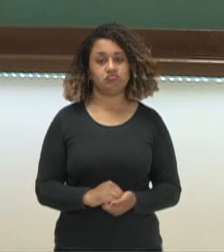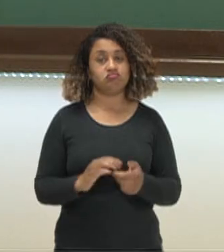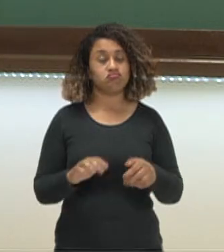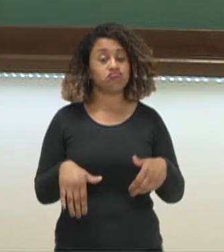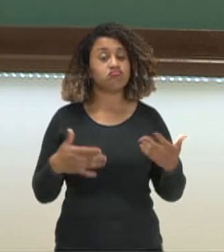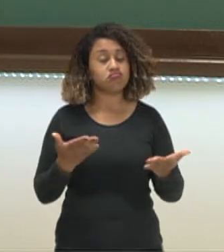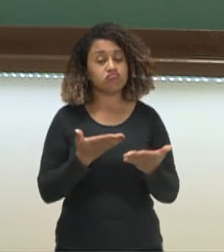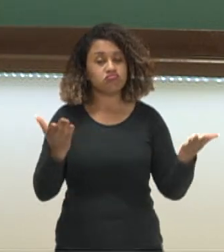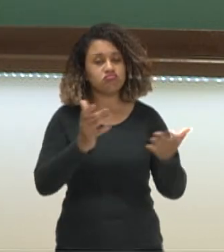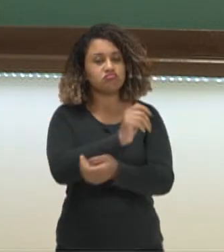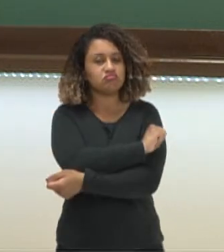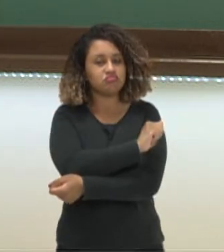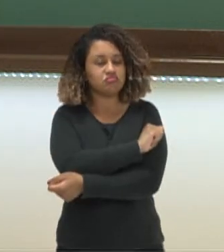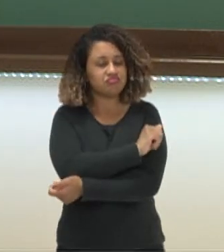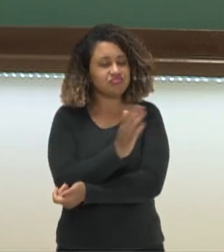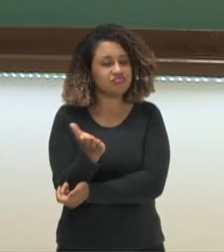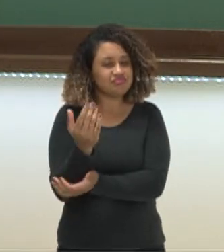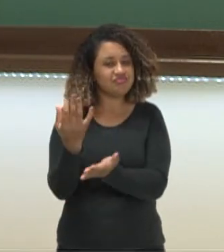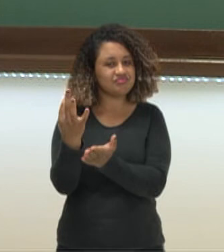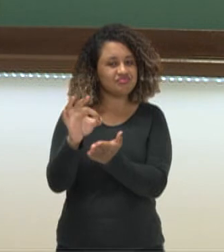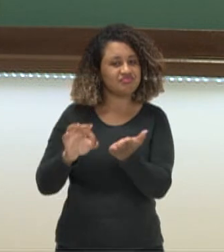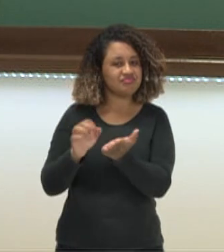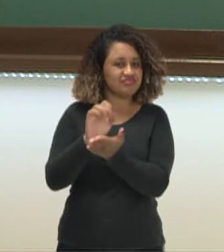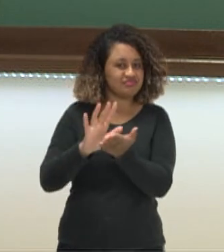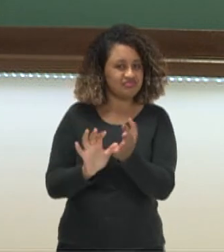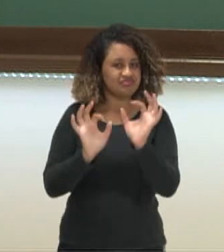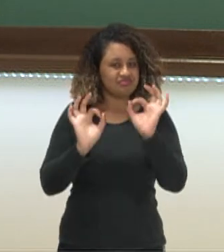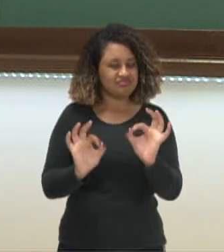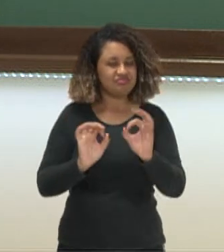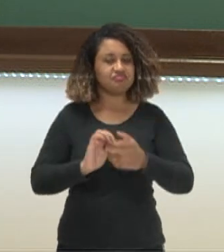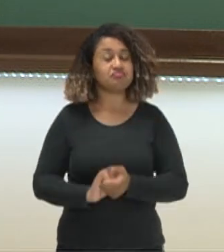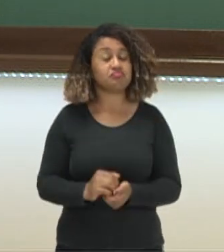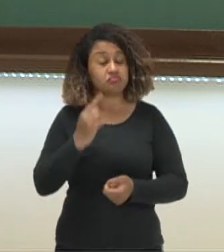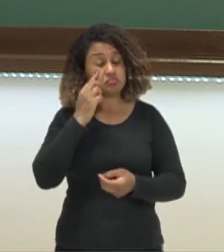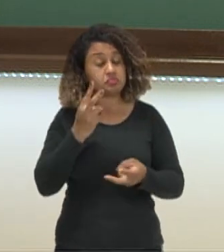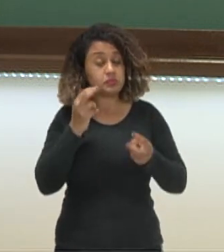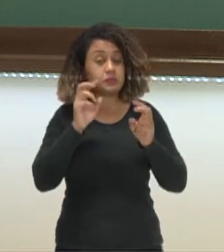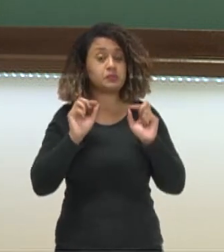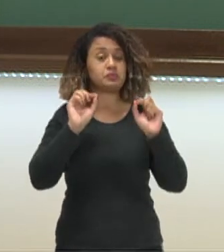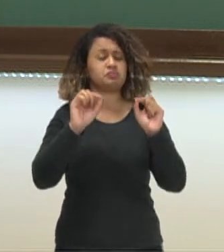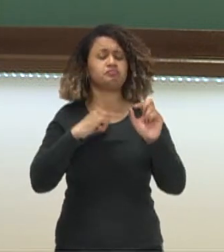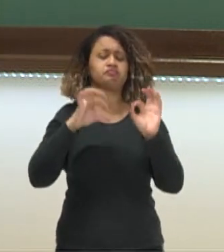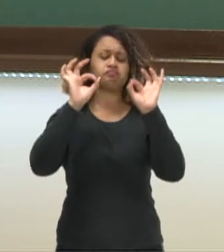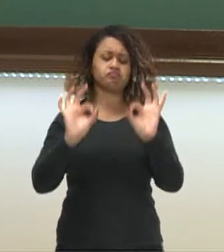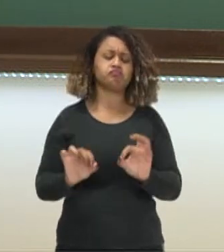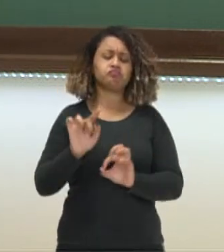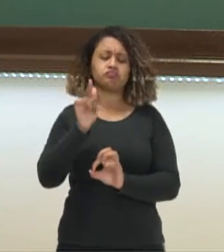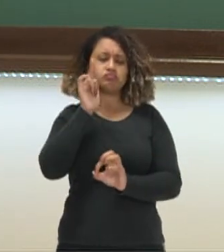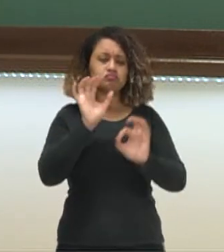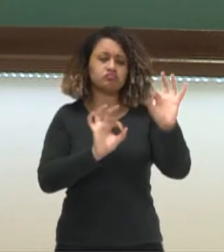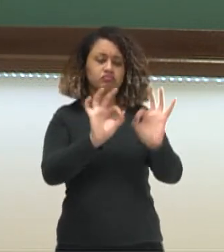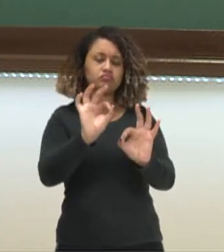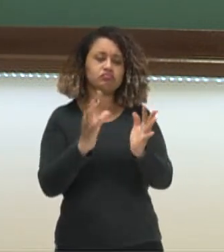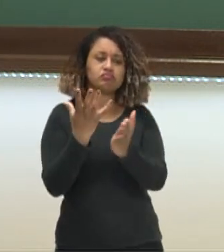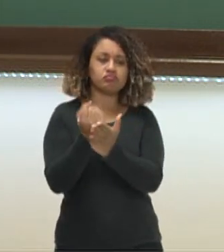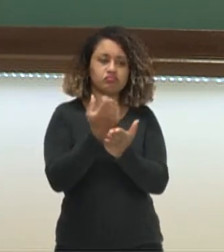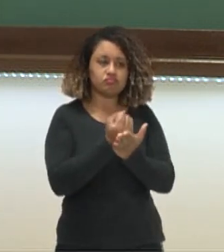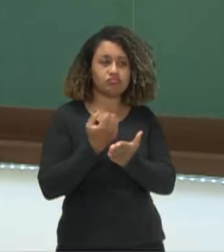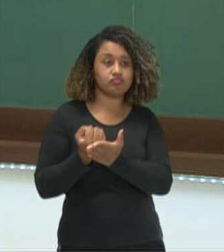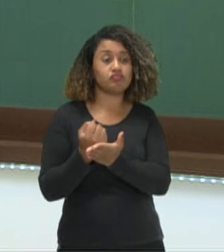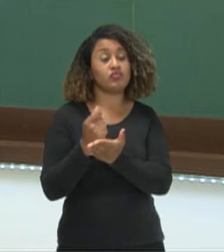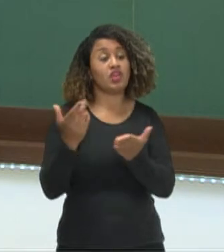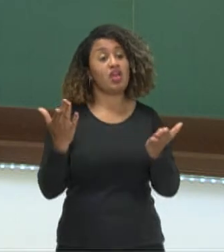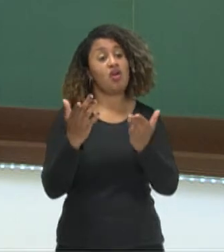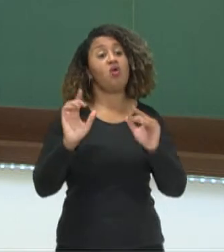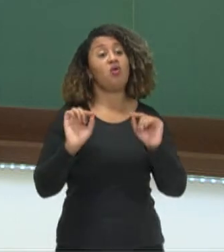E então, caro estudante, vamos fazer a correção do exercício? Olha só, tenho certeza que você organizou os dados e